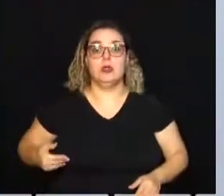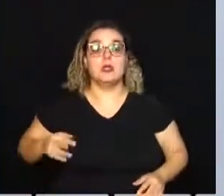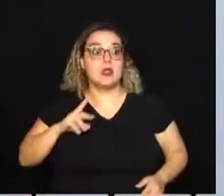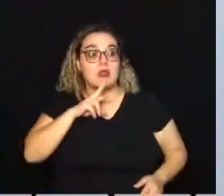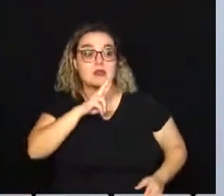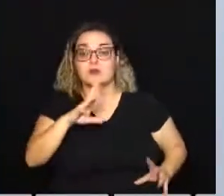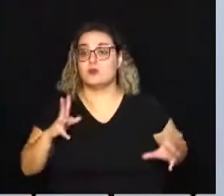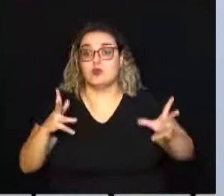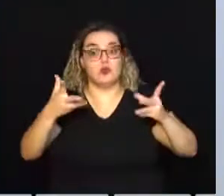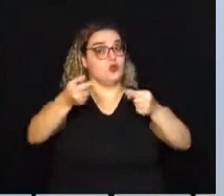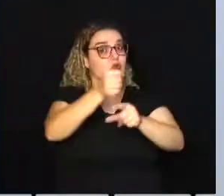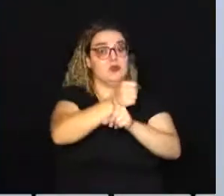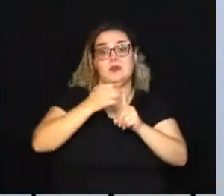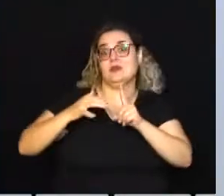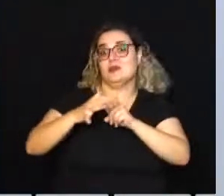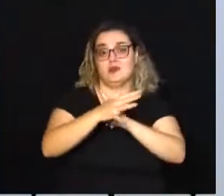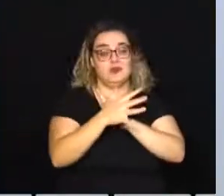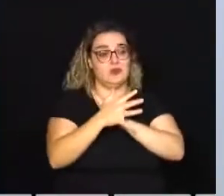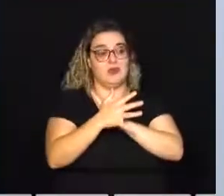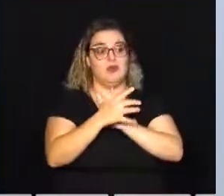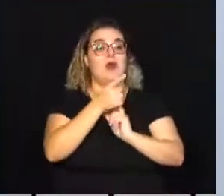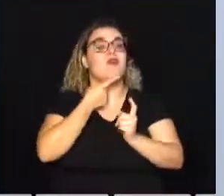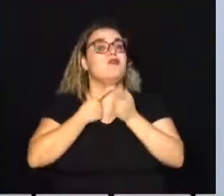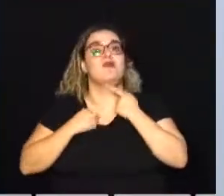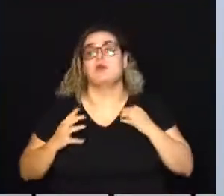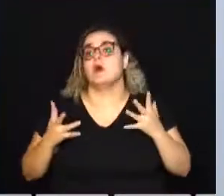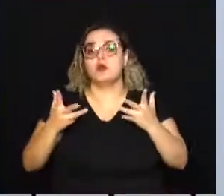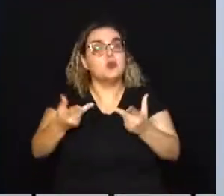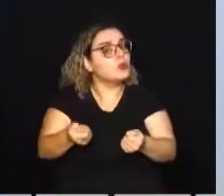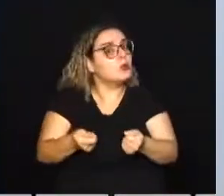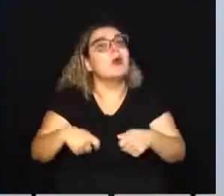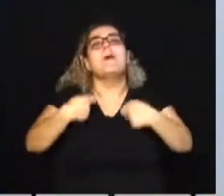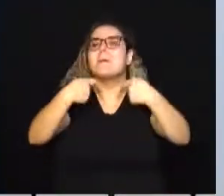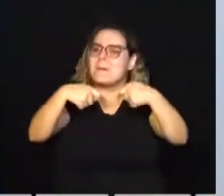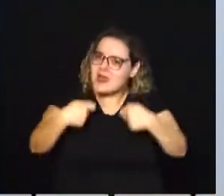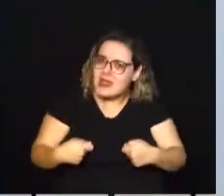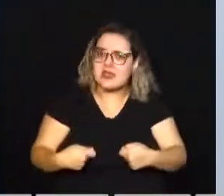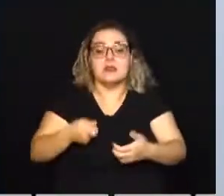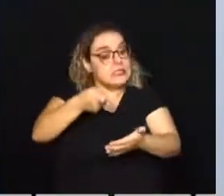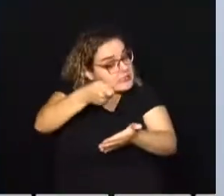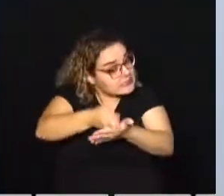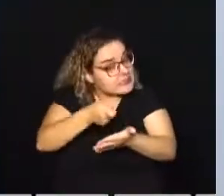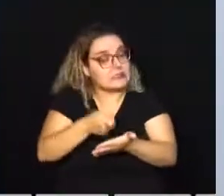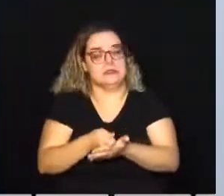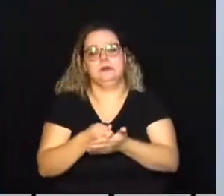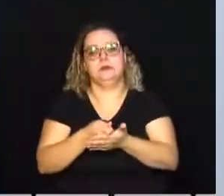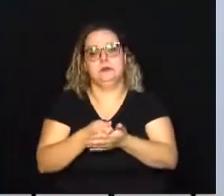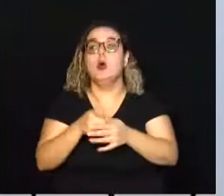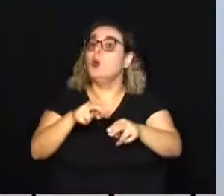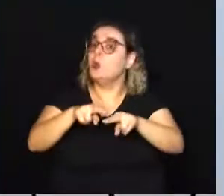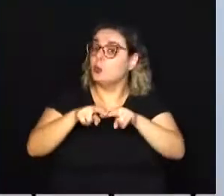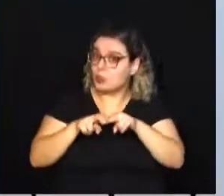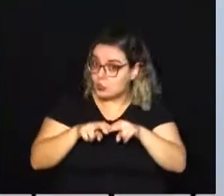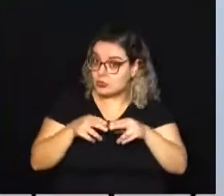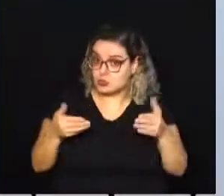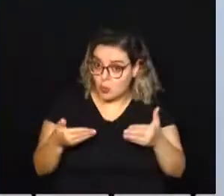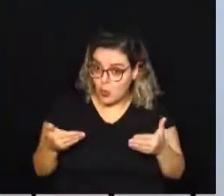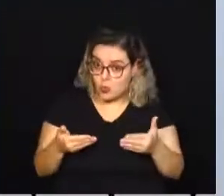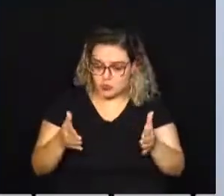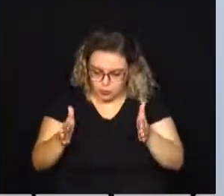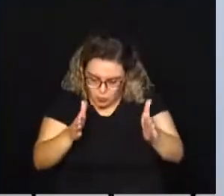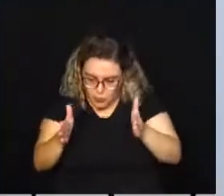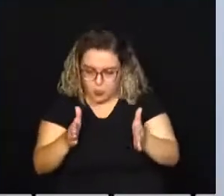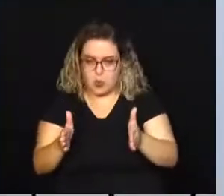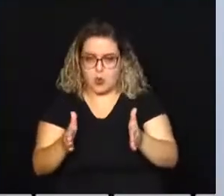o interesse geral, o interesse coletivo precisa prevalecer. Por isso que hoje, no atual momento